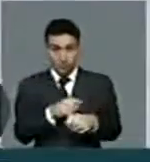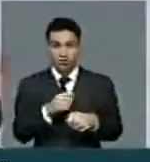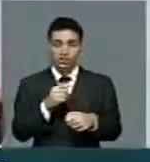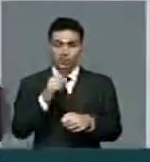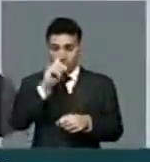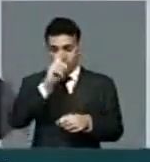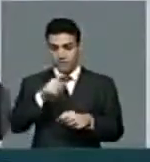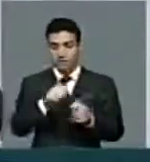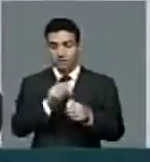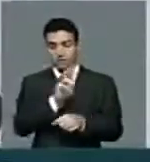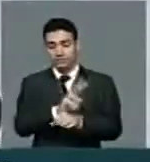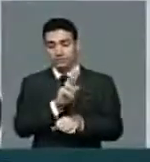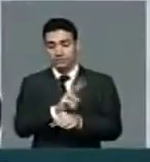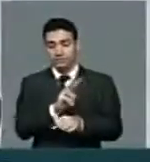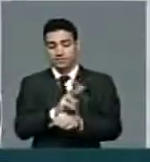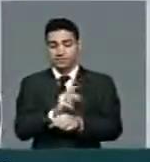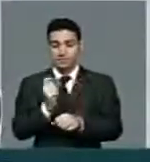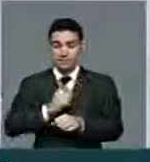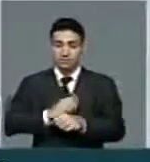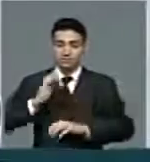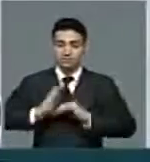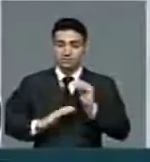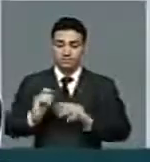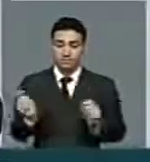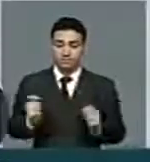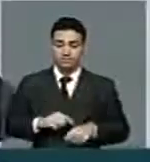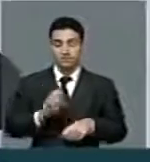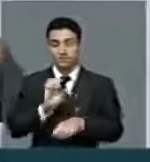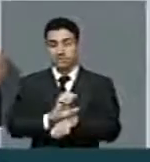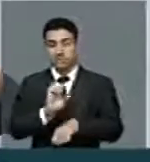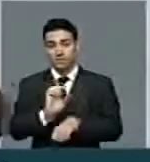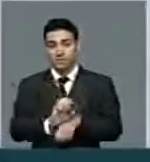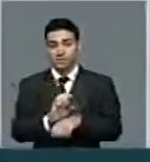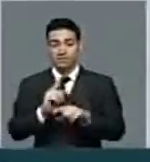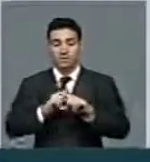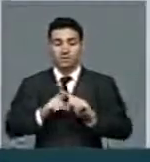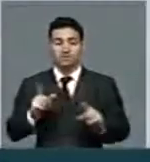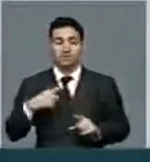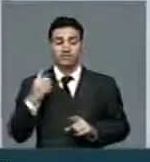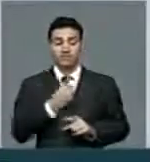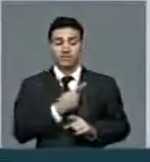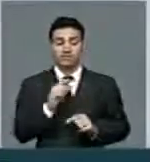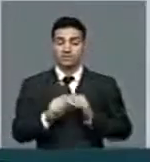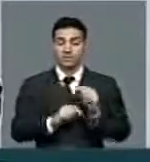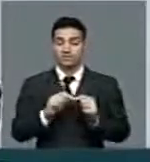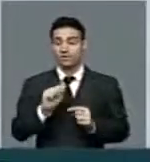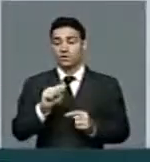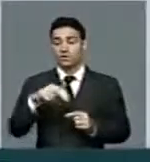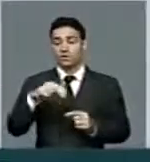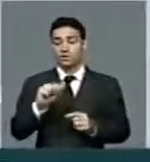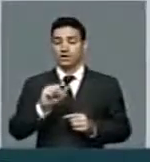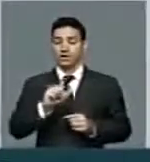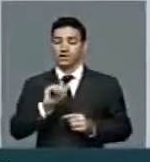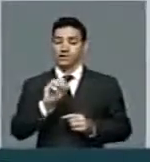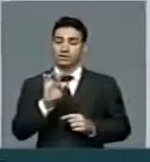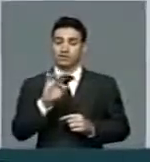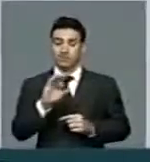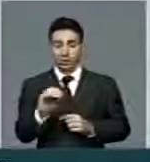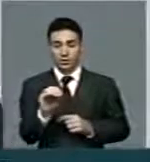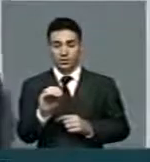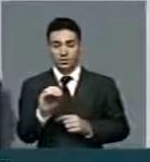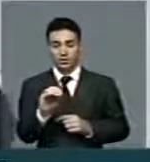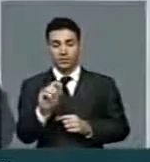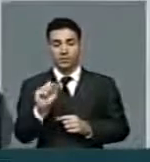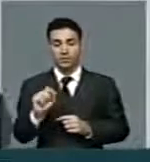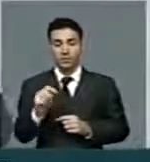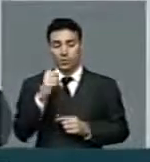fiscalização. Aí é da competência do Estado, do poder público. Mas nós estamos construindo um modo analítico, não é só o mostro do registro, é o que